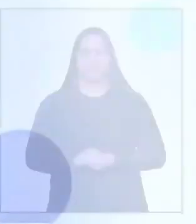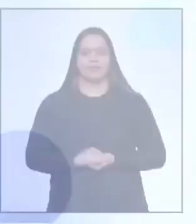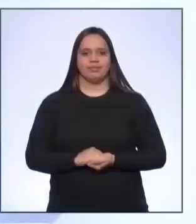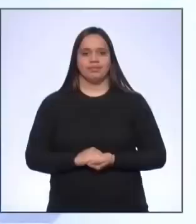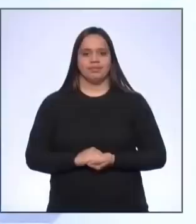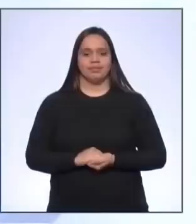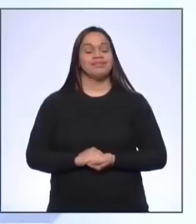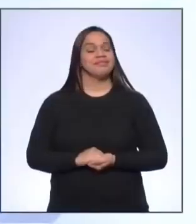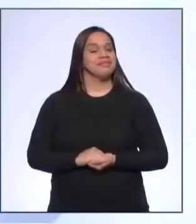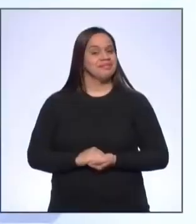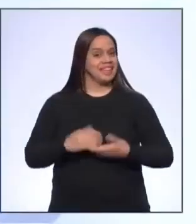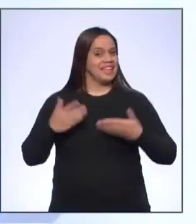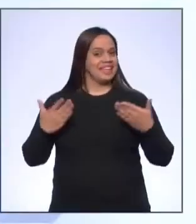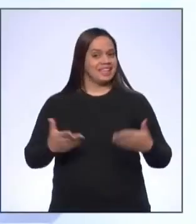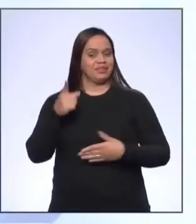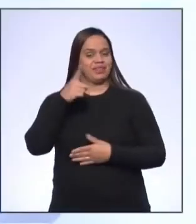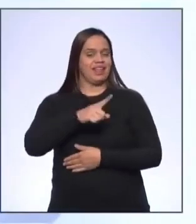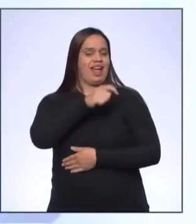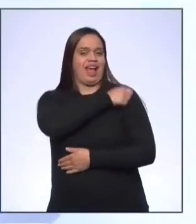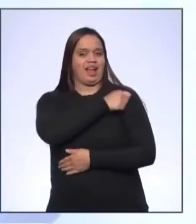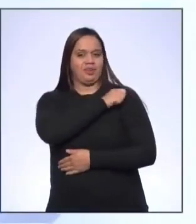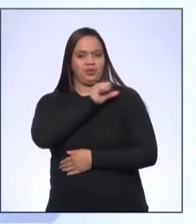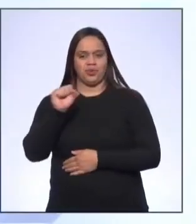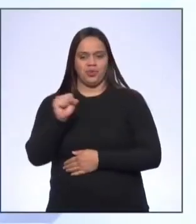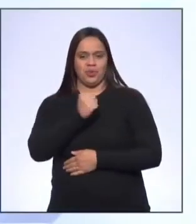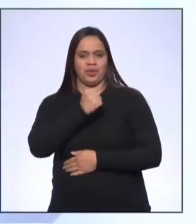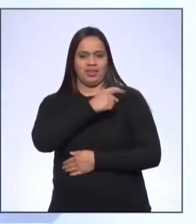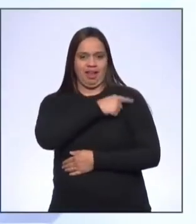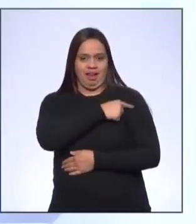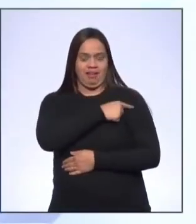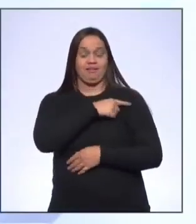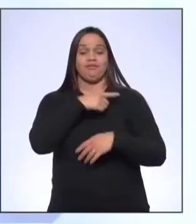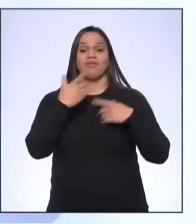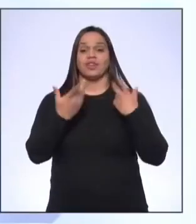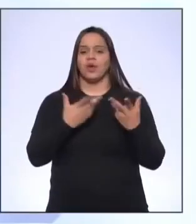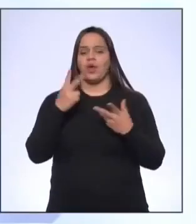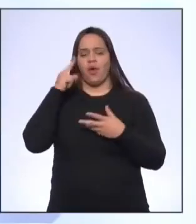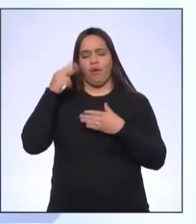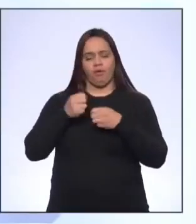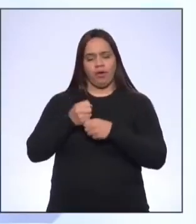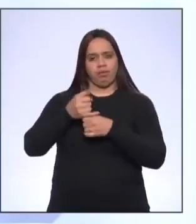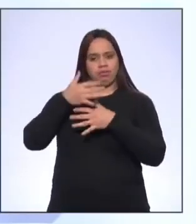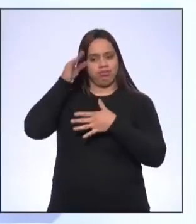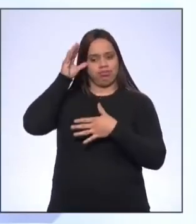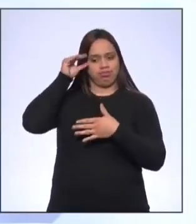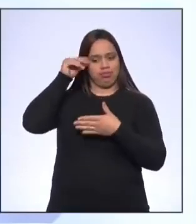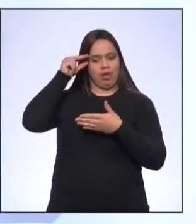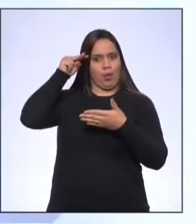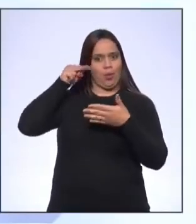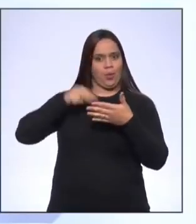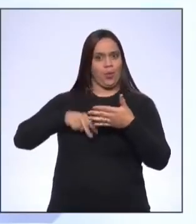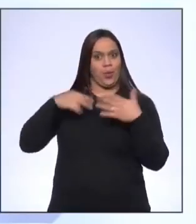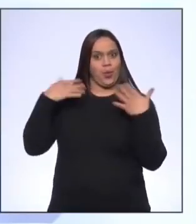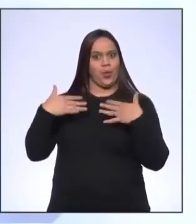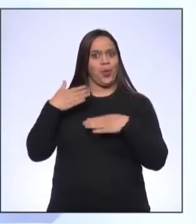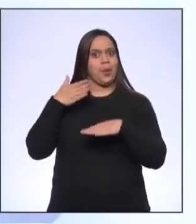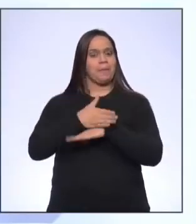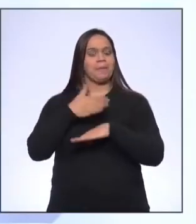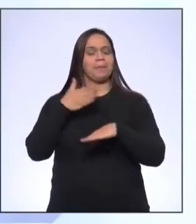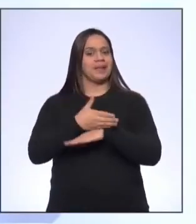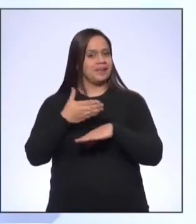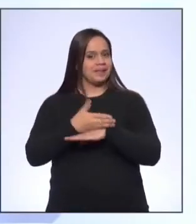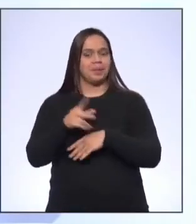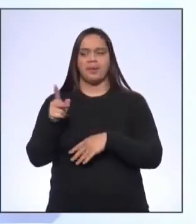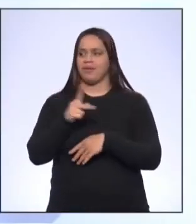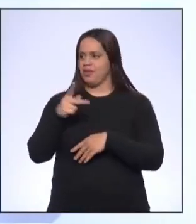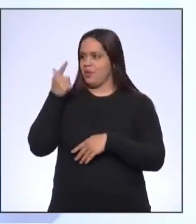Então, queridos alunos do 8º ano, é sempre muito bom. Eu dei uma curiada aqui no chat, vocês estão participando muito, né? Professora,